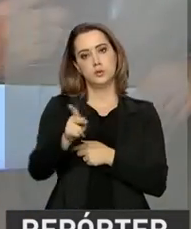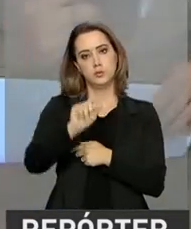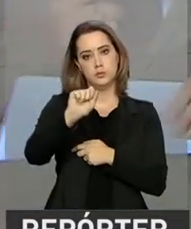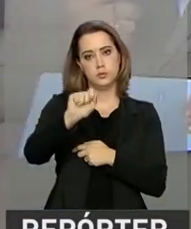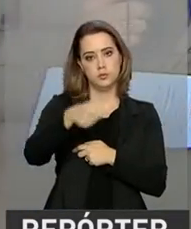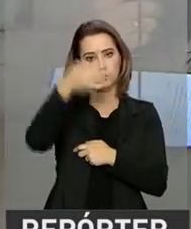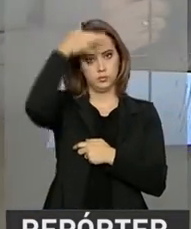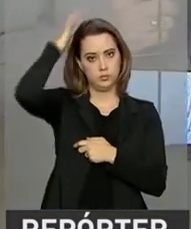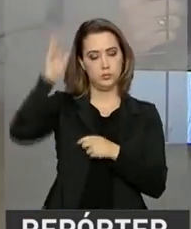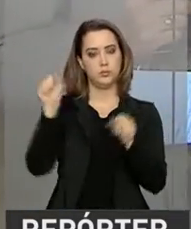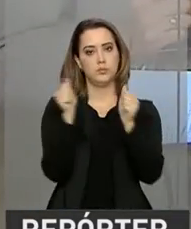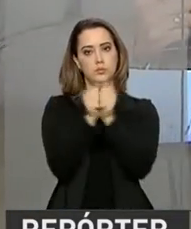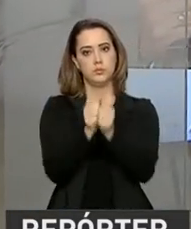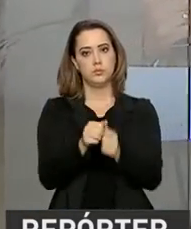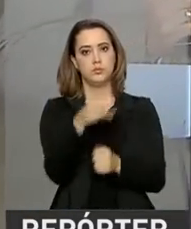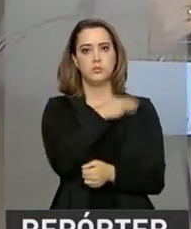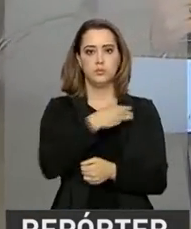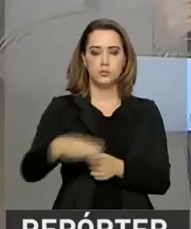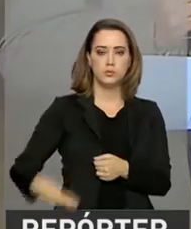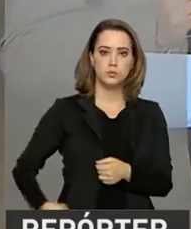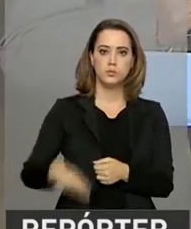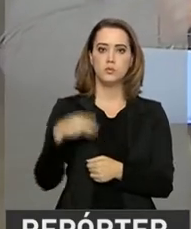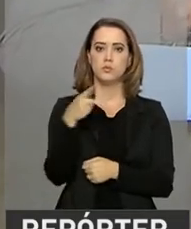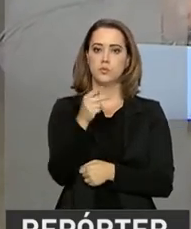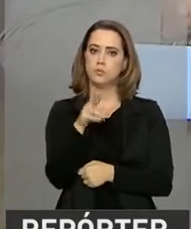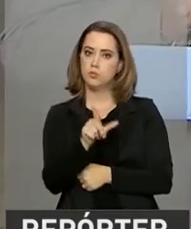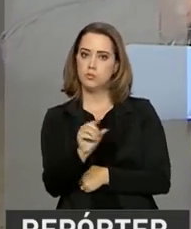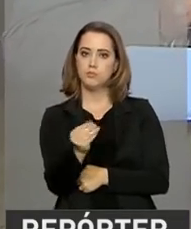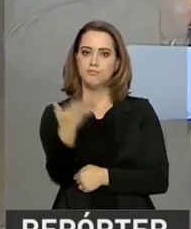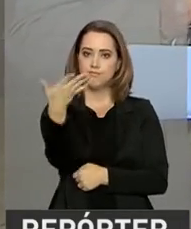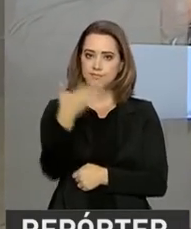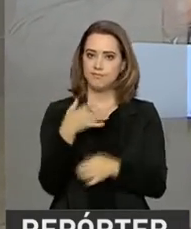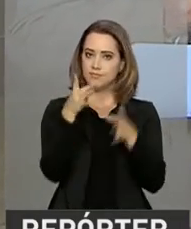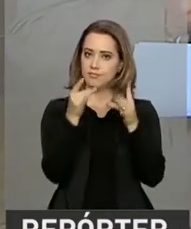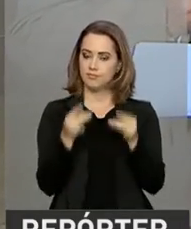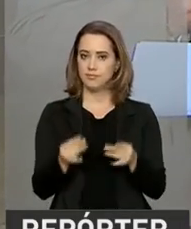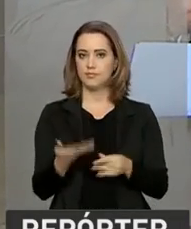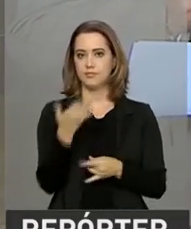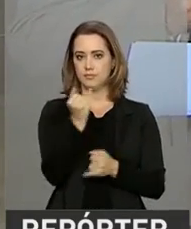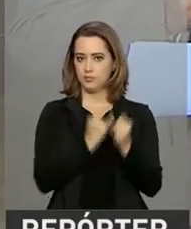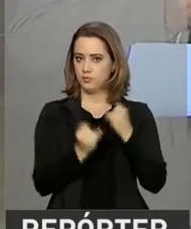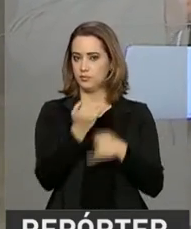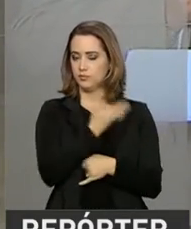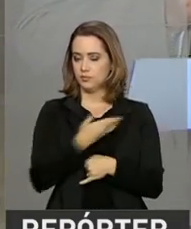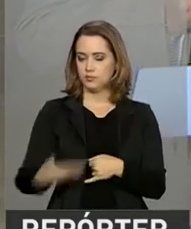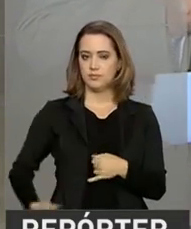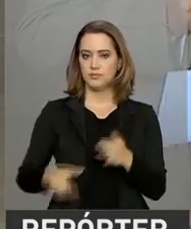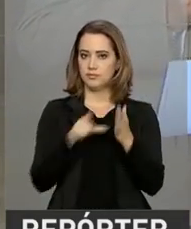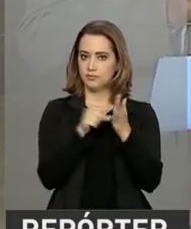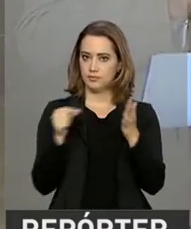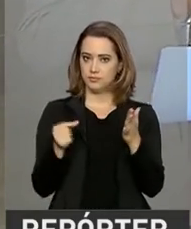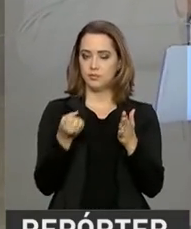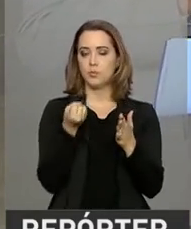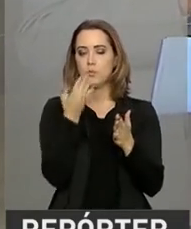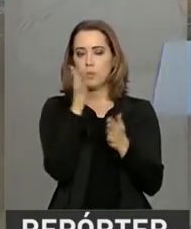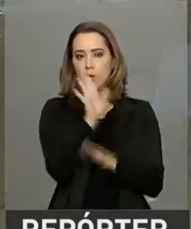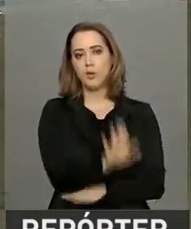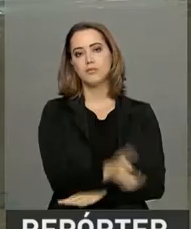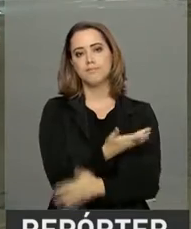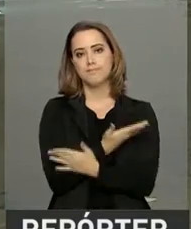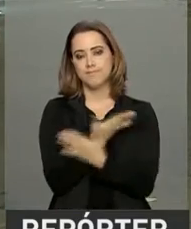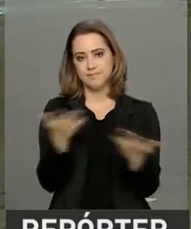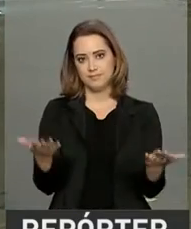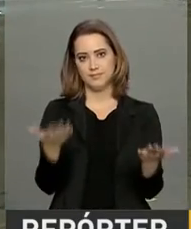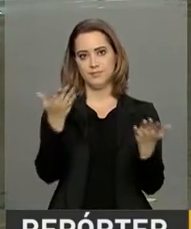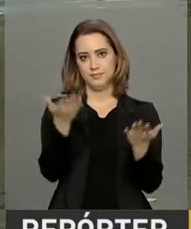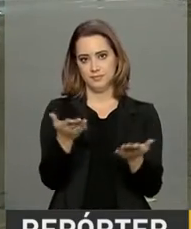ministros paulo la sálvia ao vivo do palácio do planalto traz os detalhes pra gente paulo colajanni boa tarde boa tarde a todos que